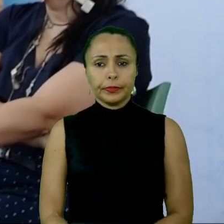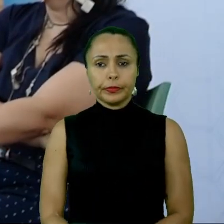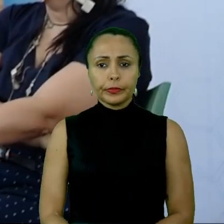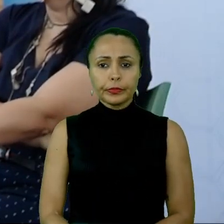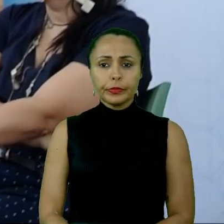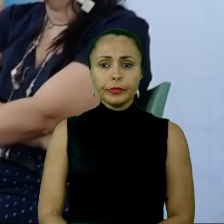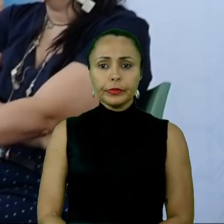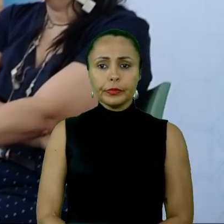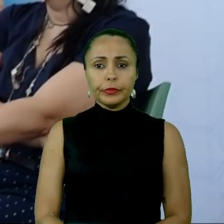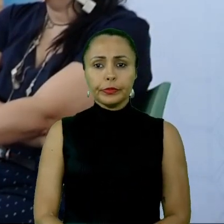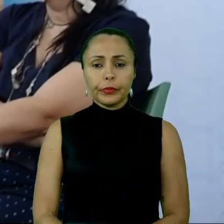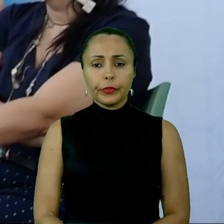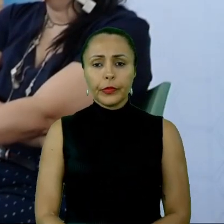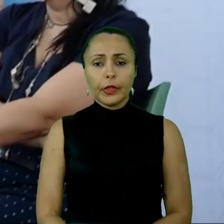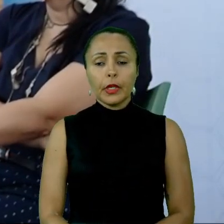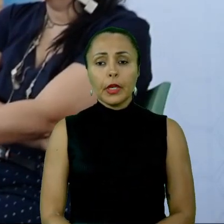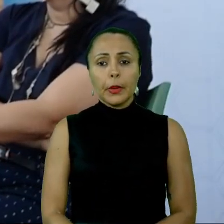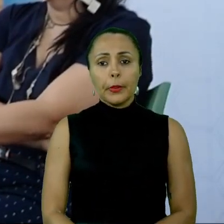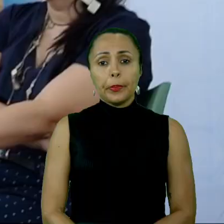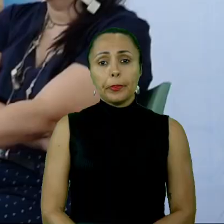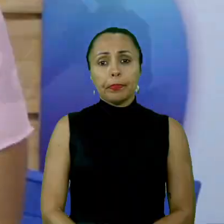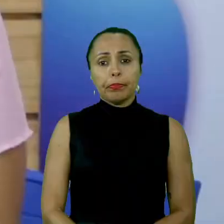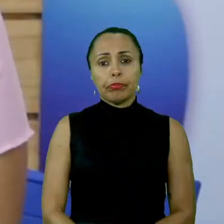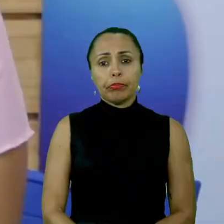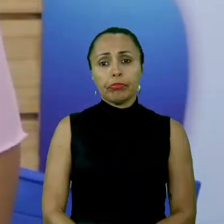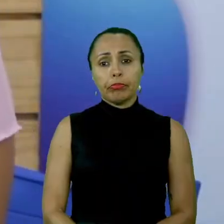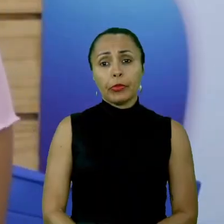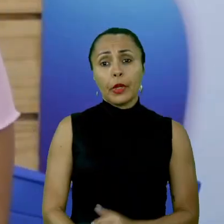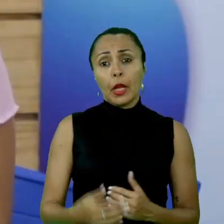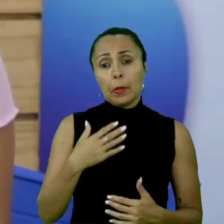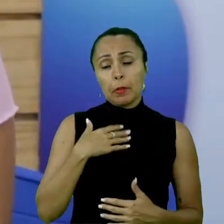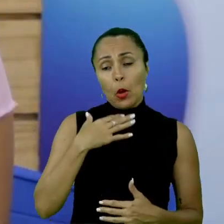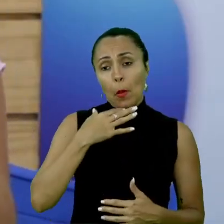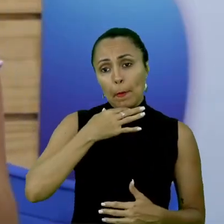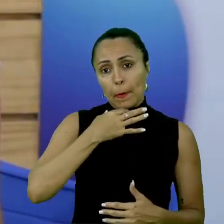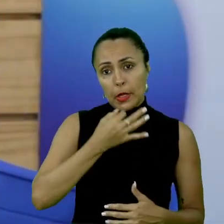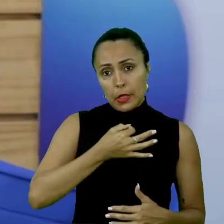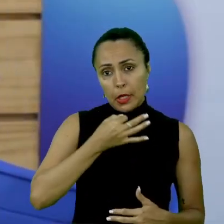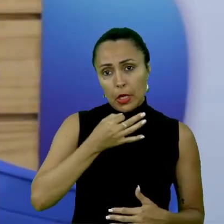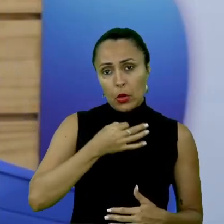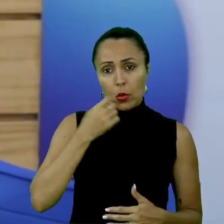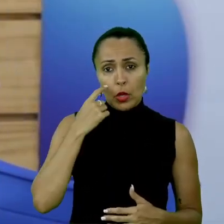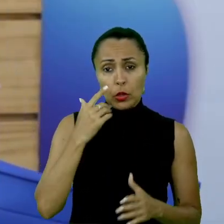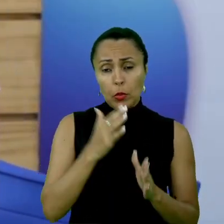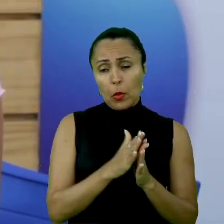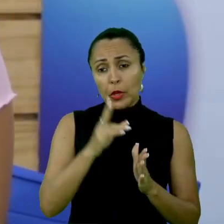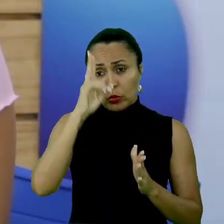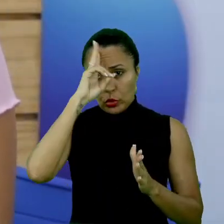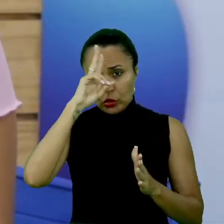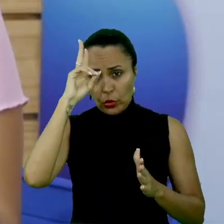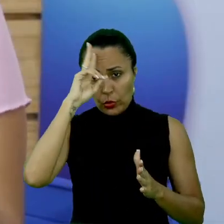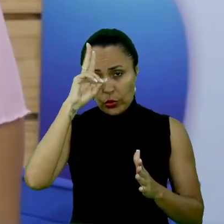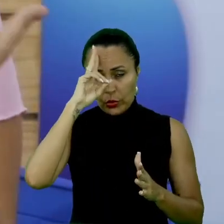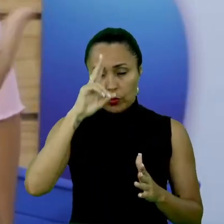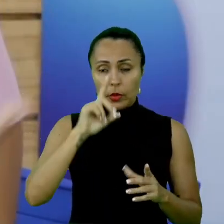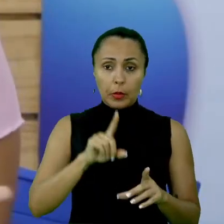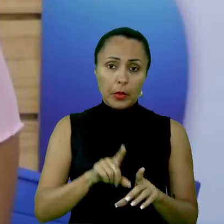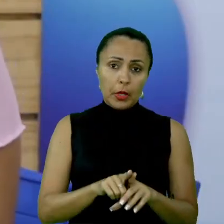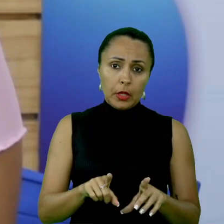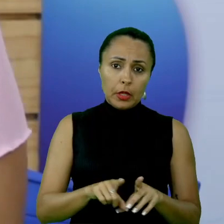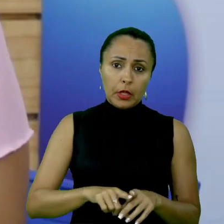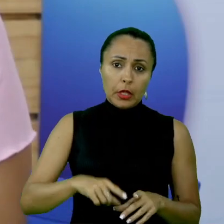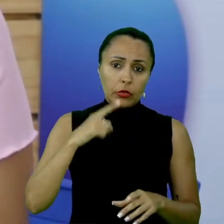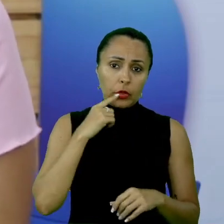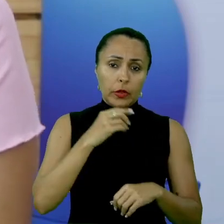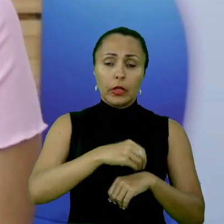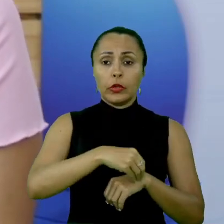tênue? Mas eu acho que nesse quesito, assim, no momento histórico onde a gente está também, né? Porque a gente é bombardeado o tempo